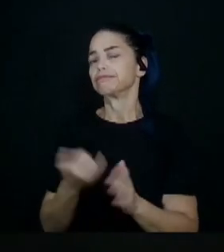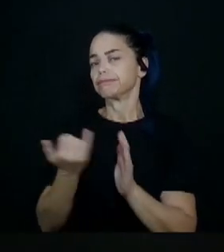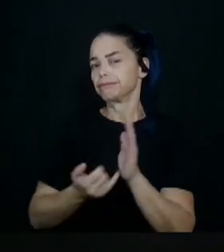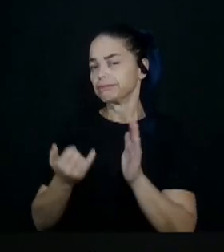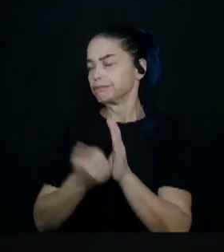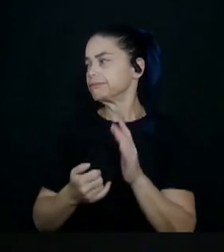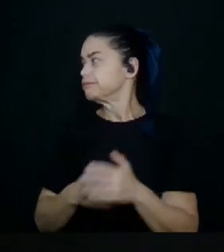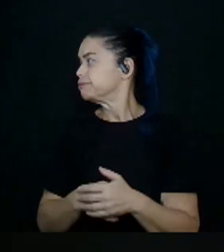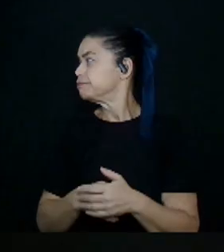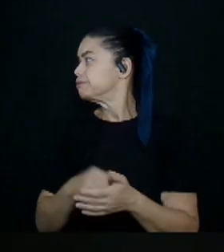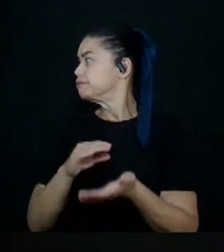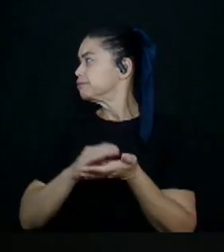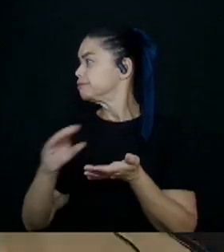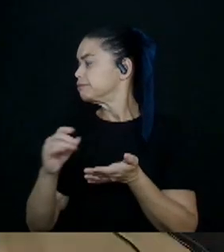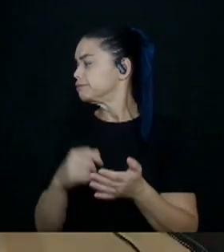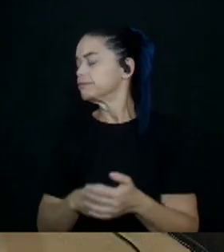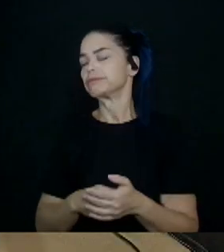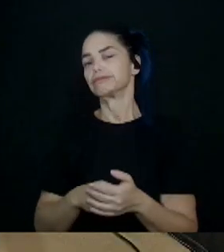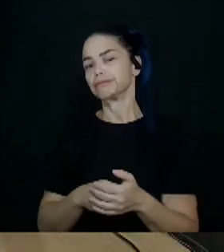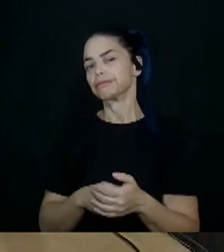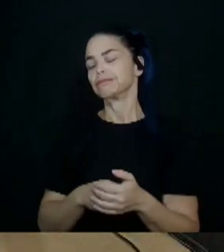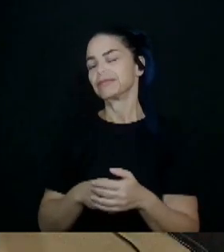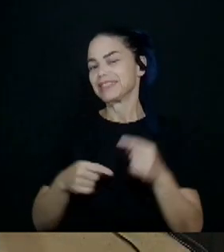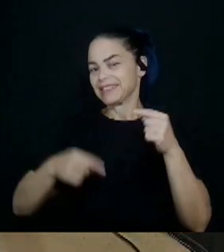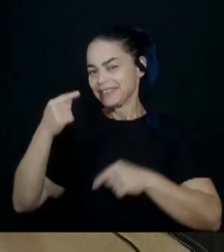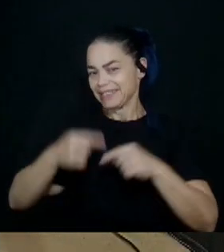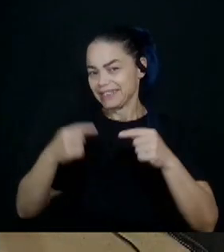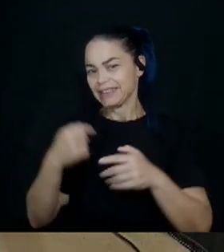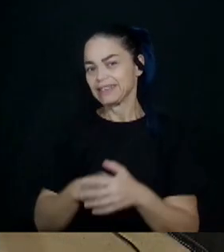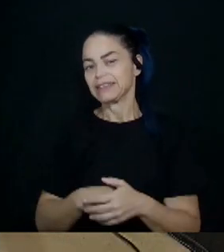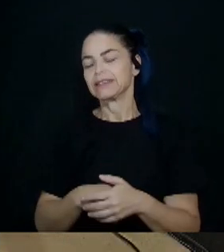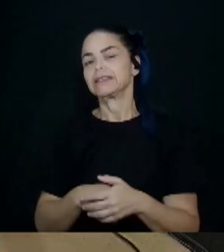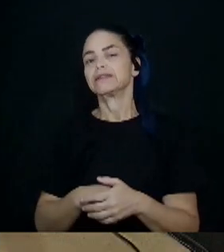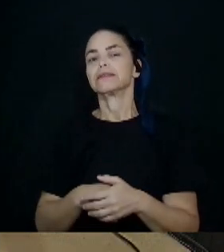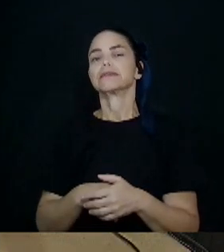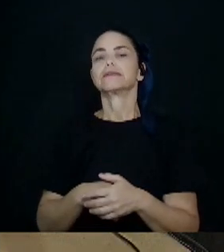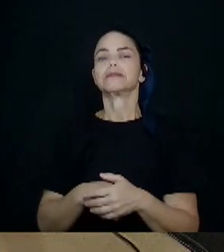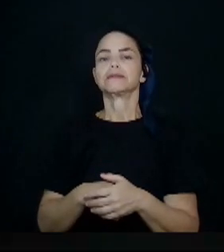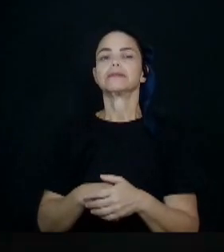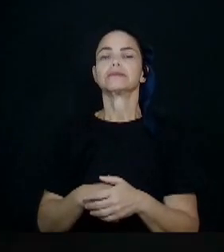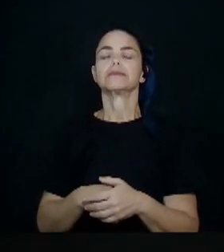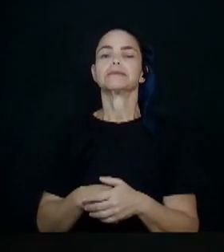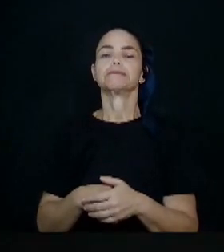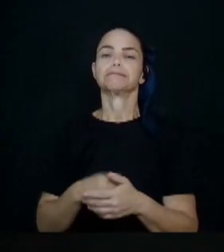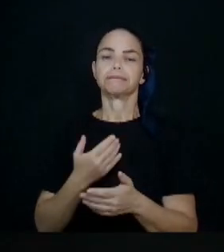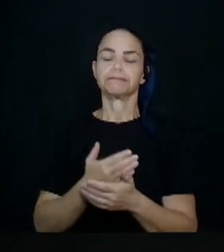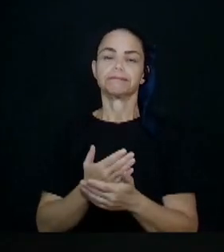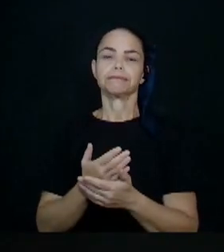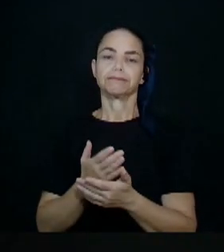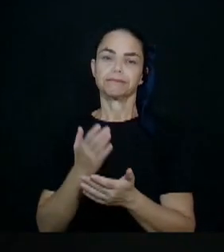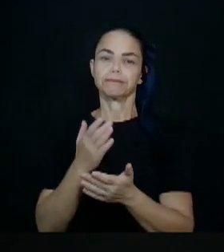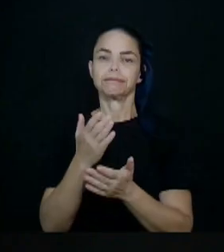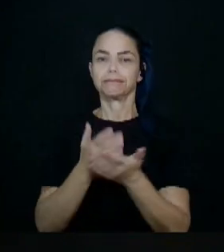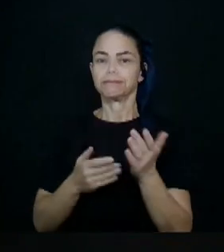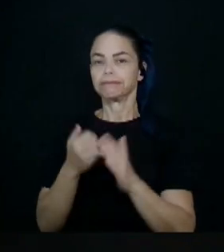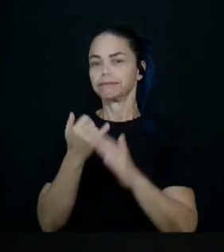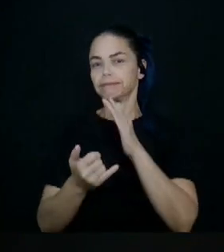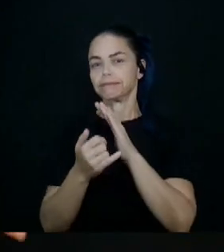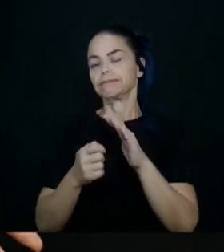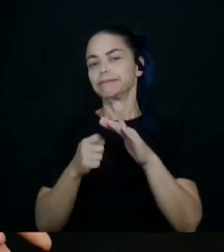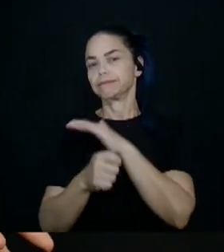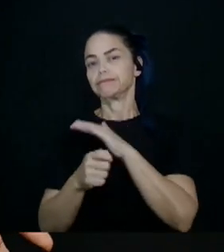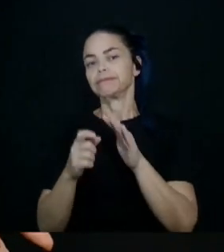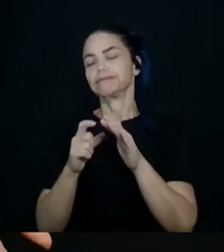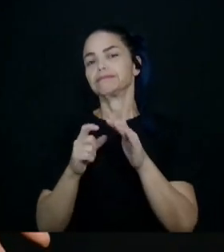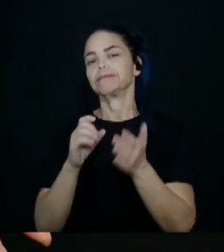sei que não é nossa, que eu vou trazer uma exatamente. polêmica, mas eu pergunto, cadê essa parte? Então, eu acredito que isso é polêmica, mas é